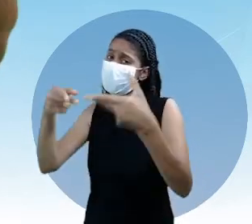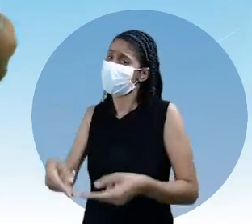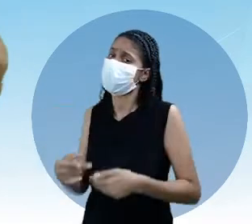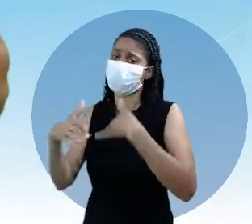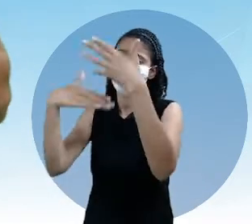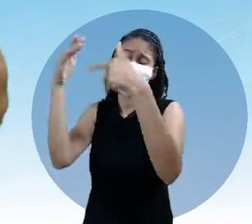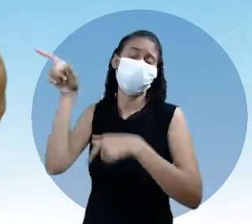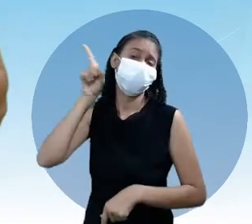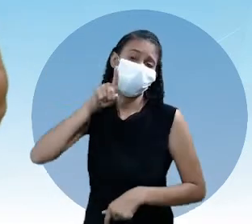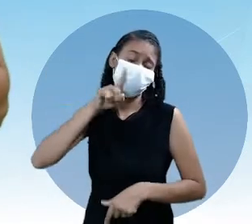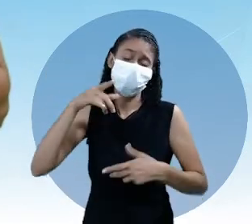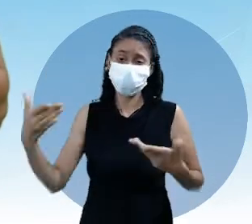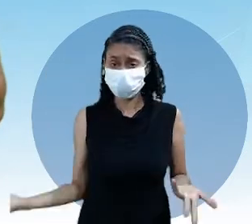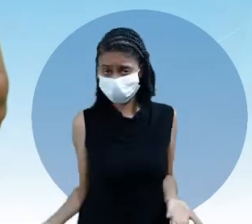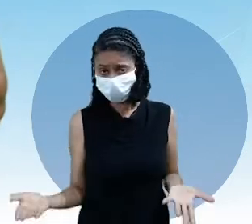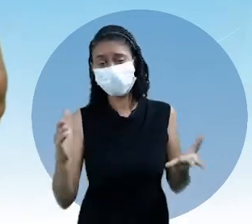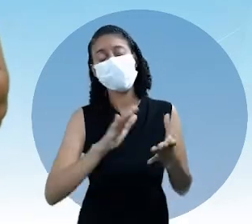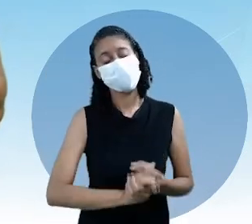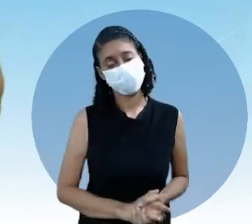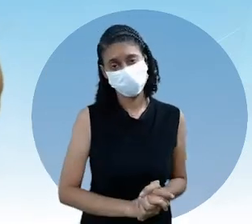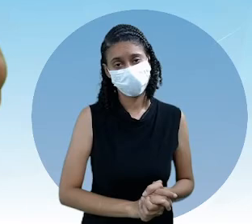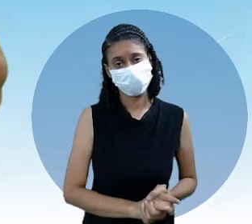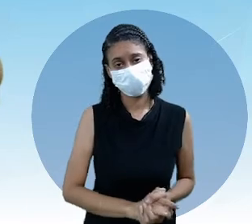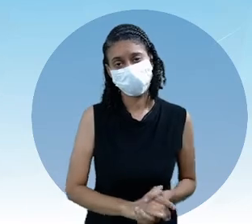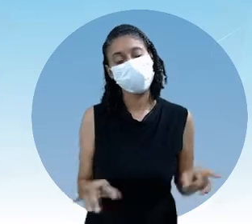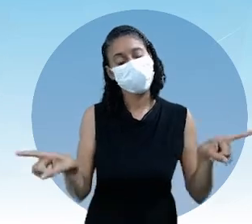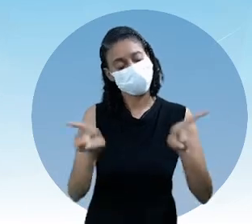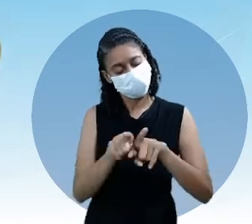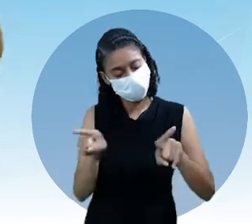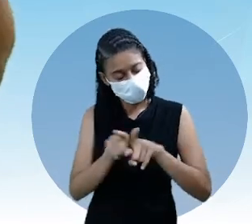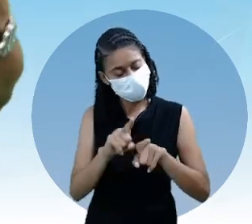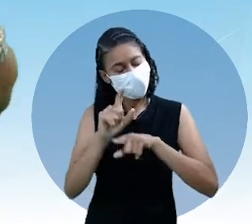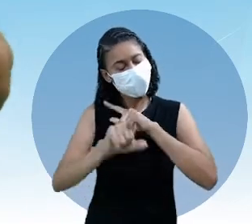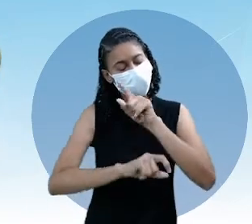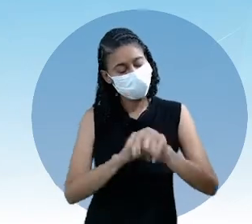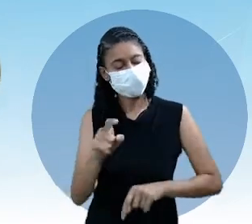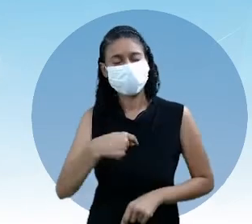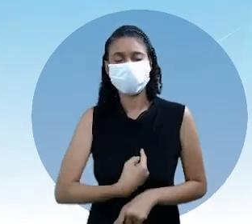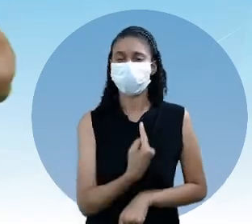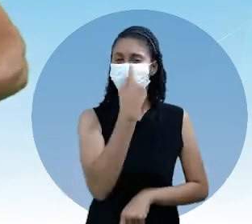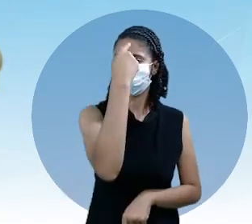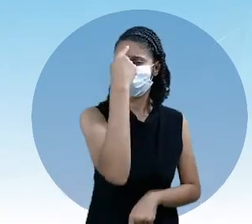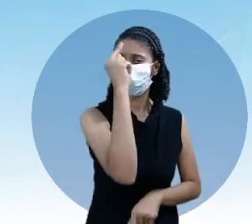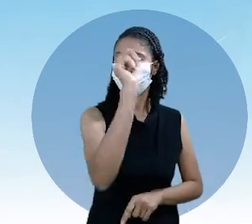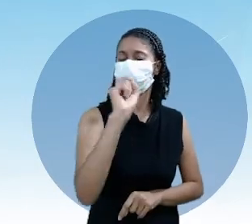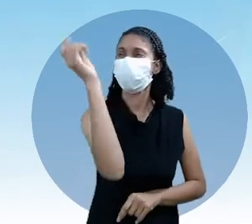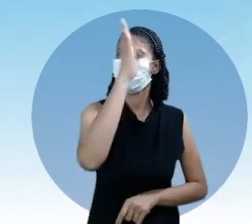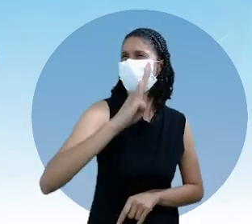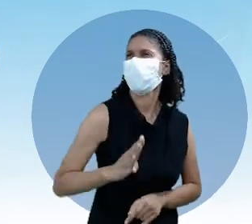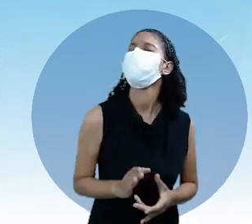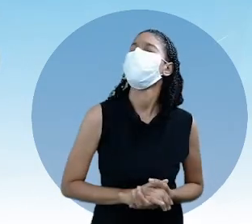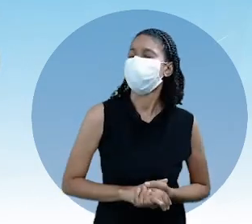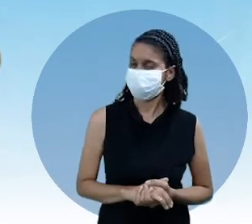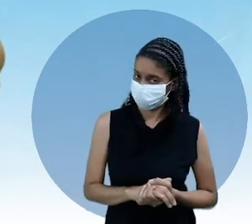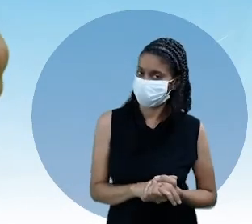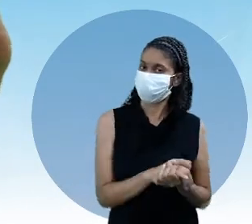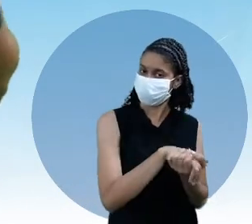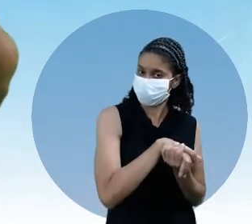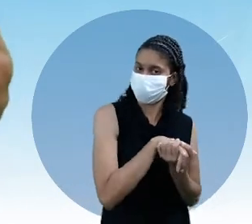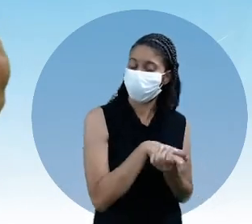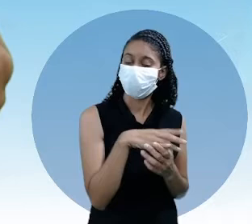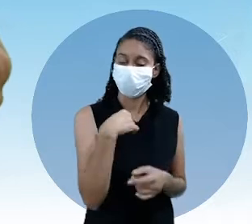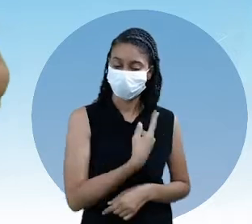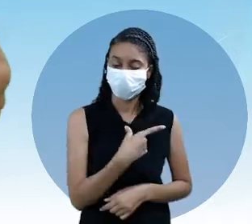de desenvolvimento dos Estados Unidos. Da mesma forma, né, que se a gente pensar no caso do Brasil, né, se